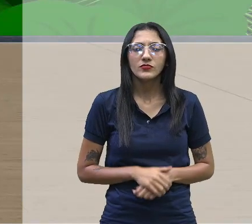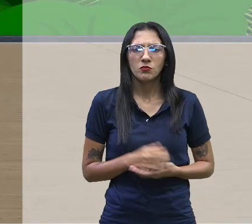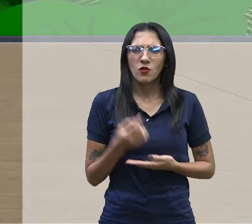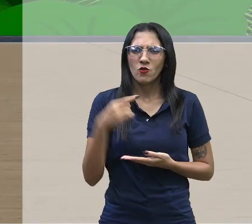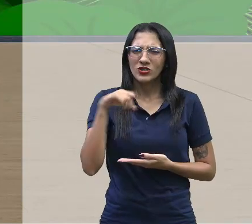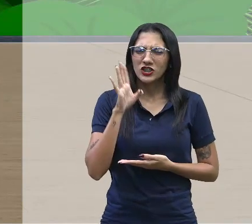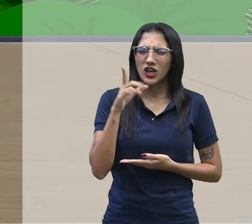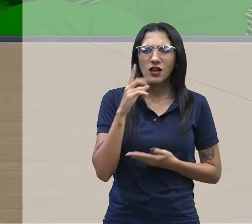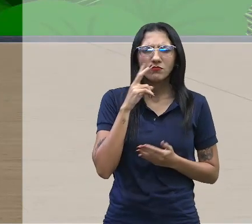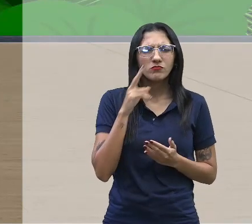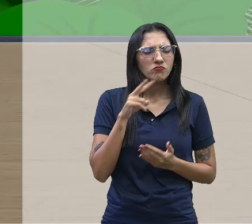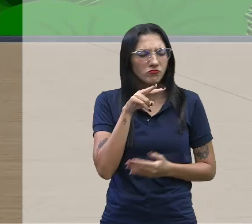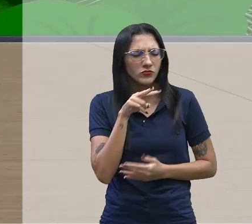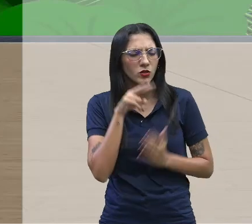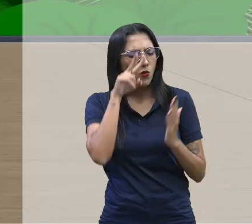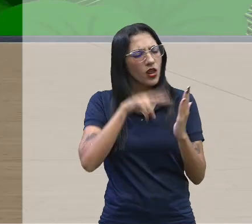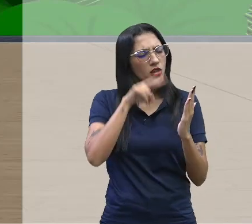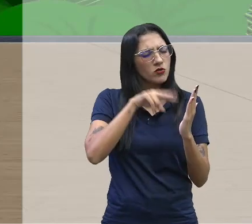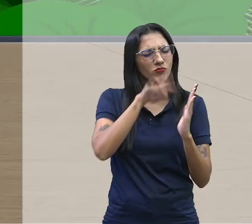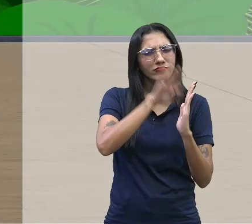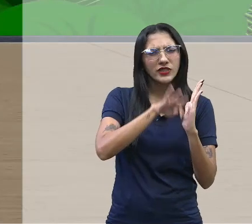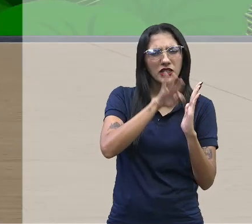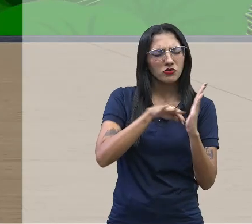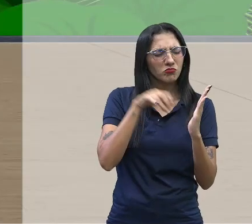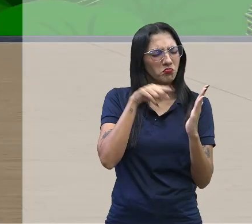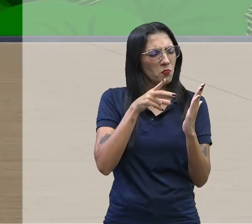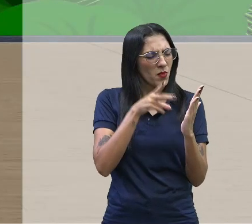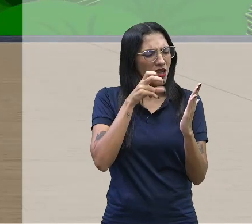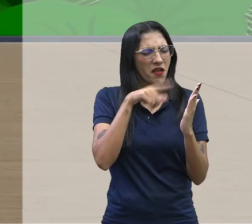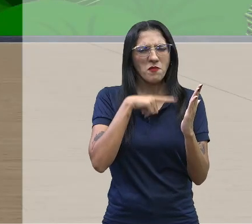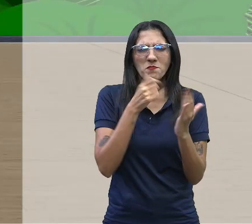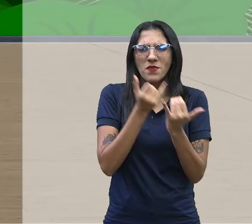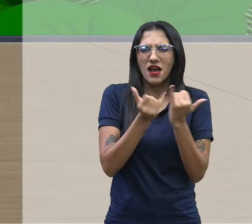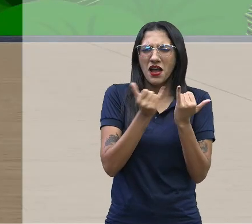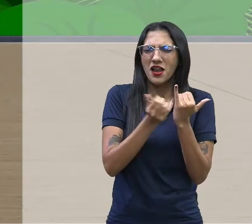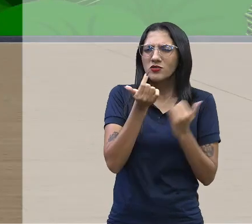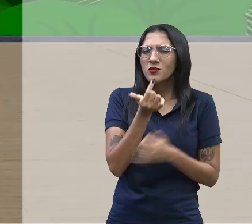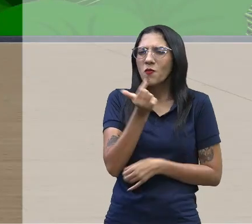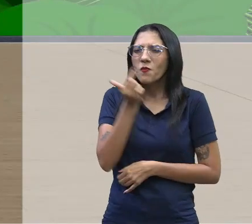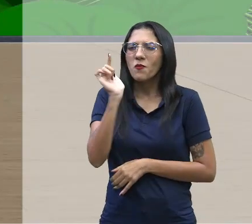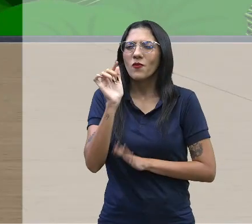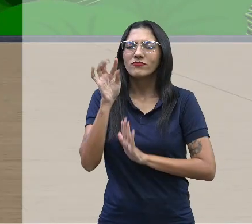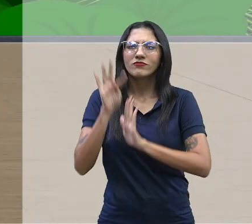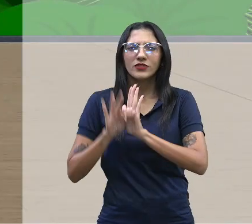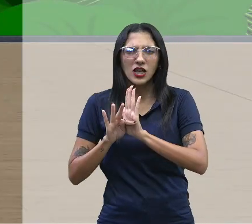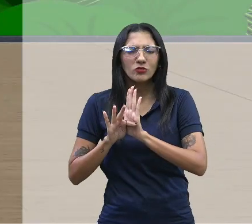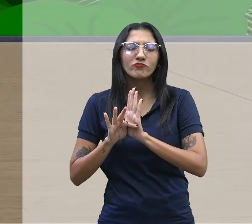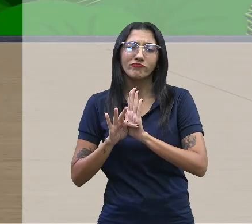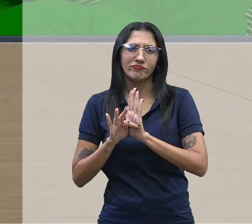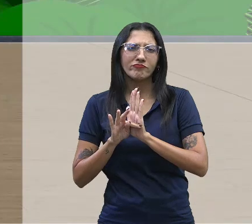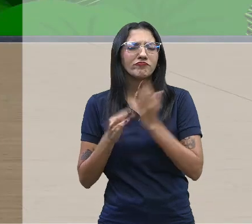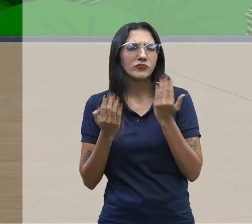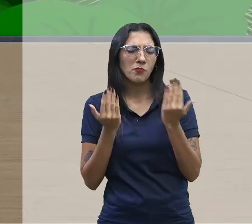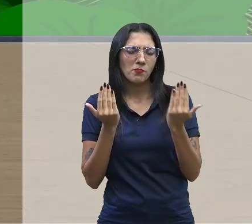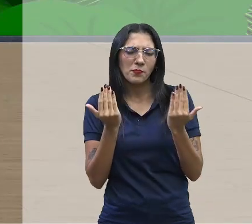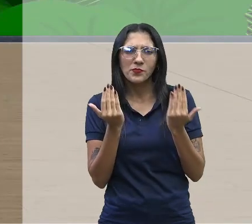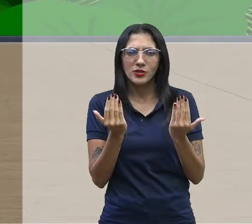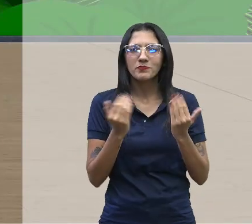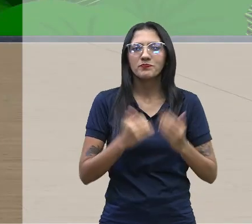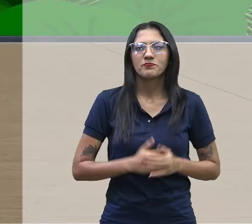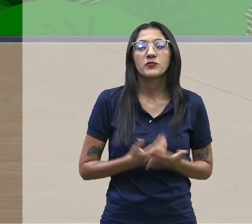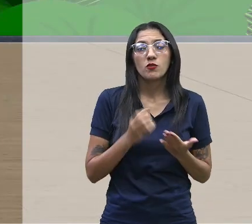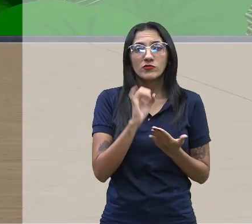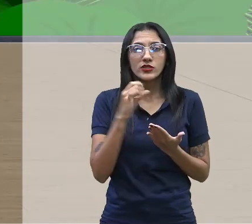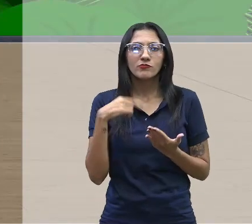leram um texto que lembra outro texto? Será que já leram? Quando nós lemos